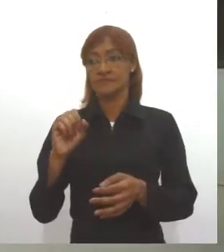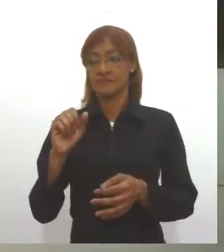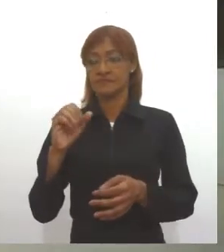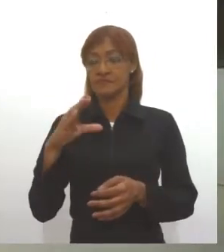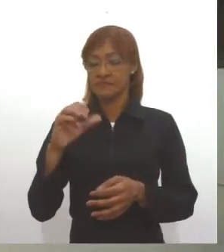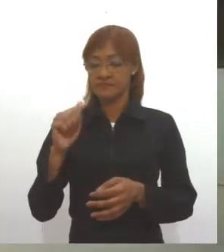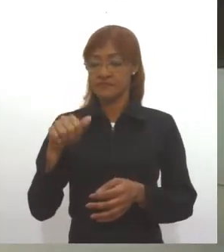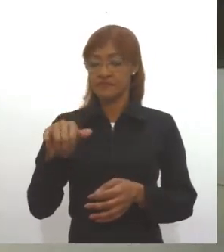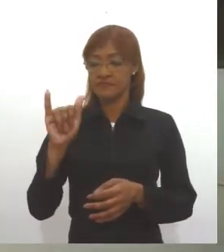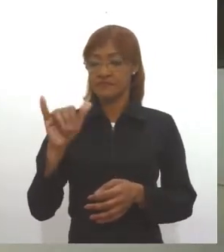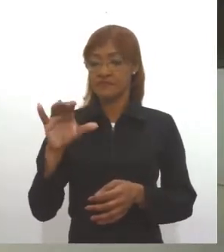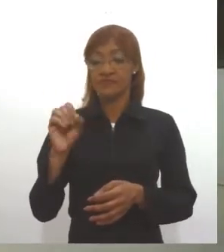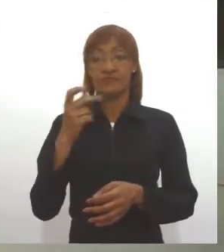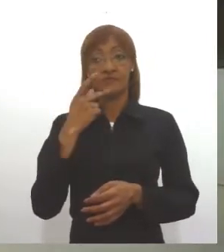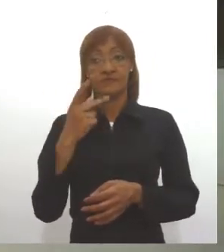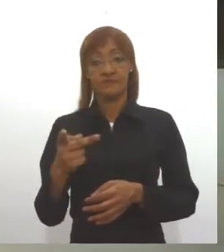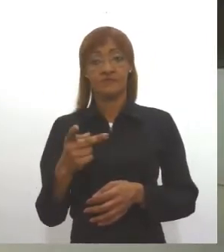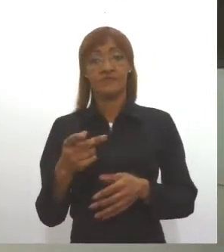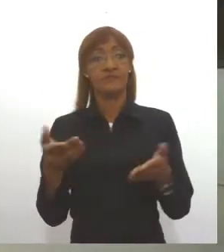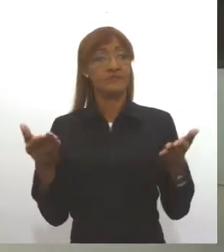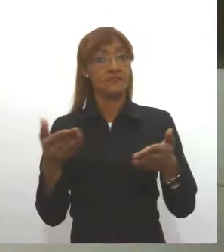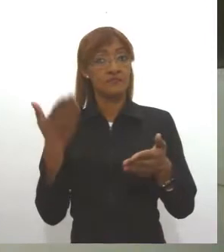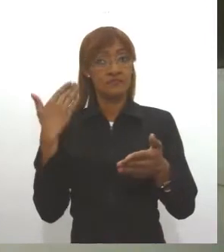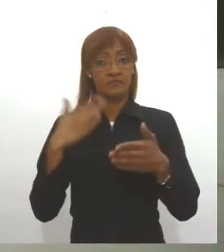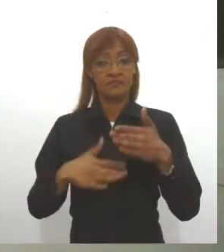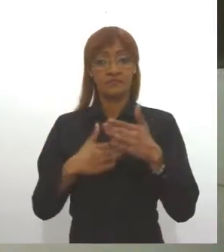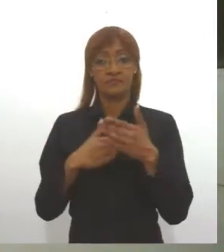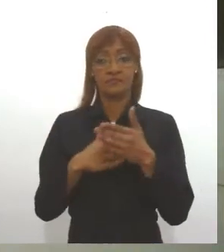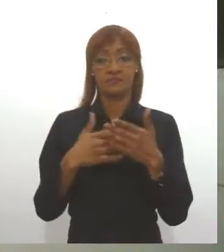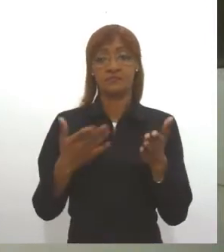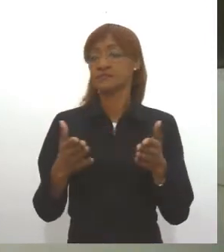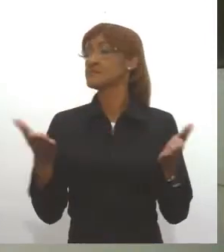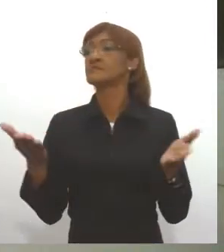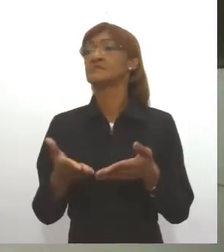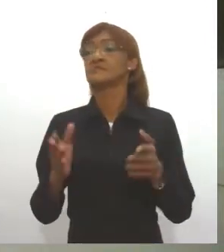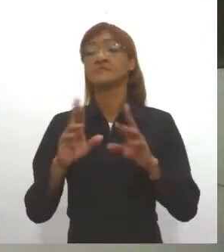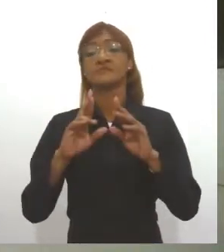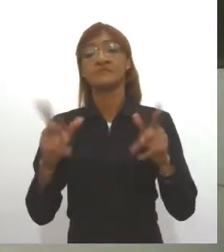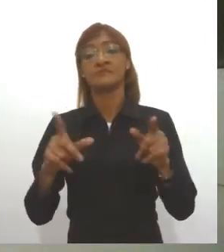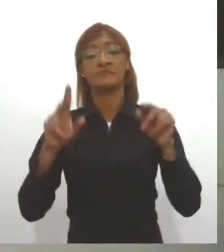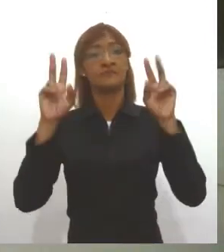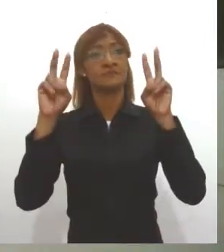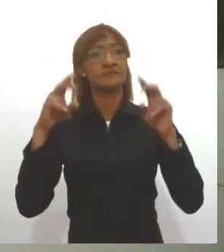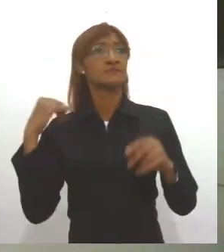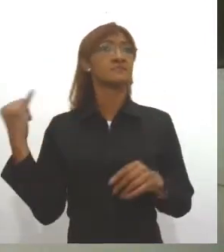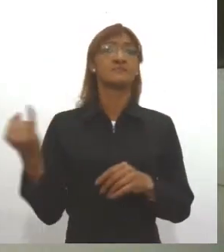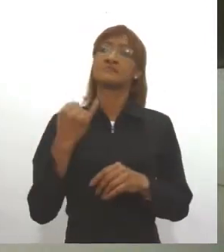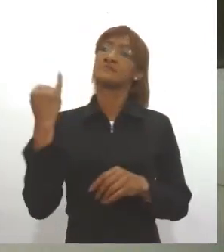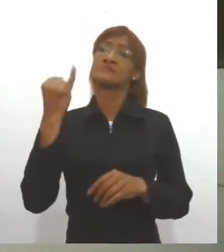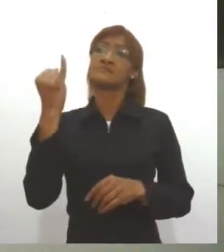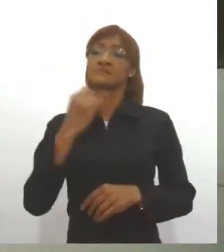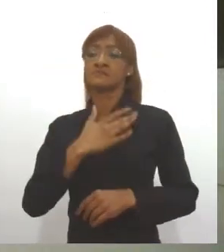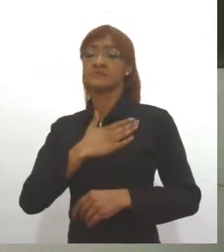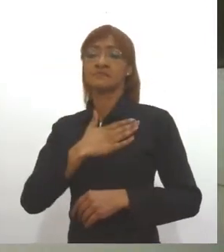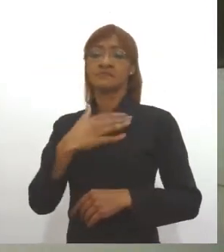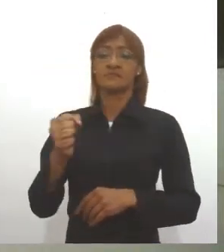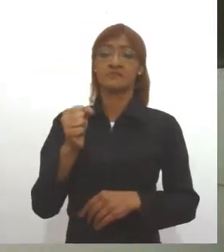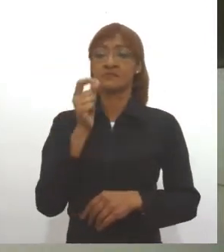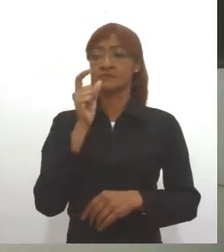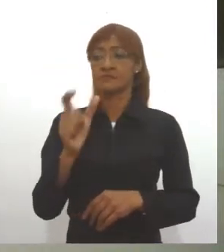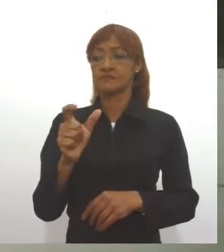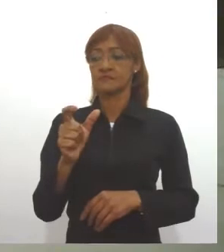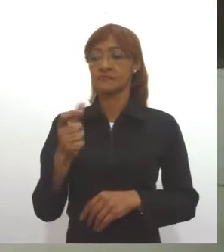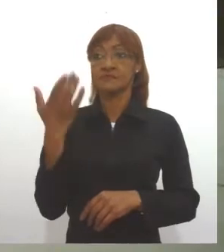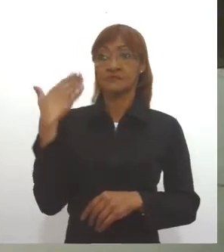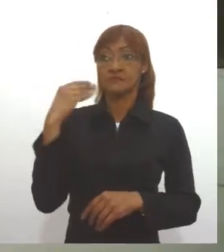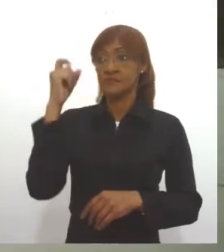tabu ainda, mas já foi um tabu muito maior. Hoje a gente nem consegue, a gente está aqui fazendo uma entrevista falando sobre um assunto tão importante como o suicídio. Antigamente era mais difícil, era mais